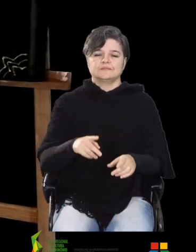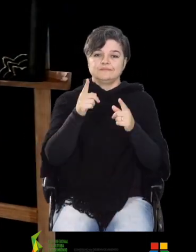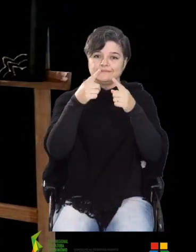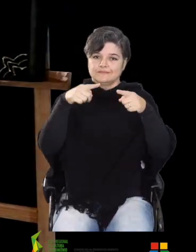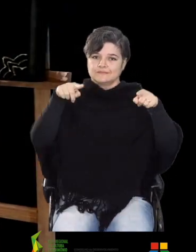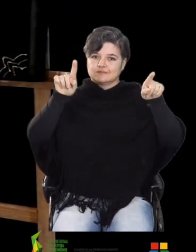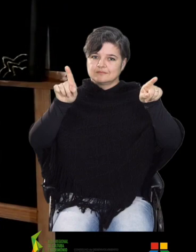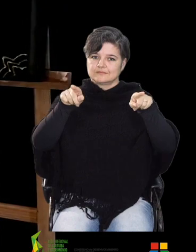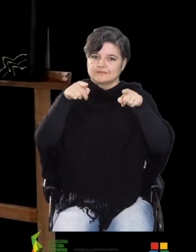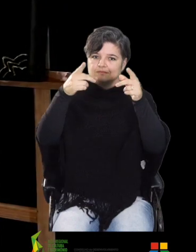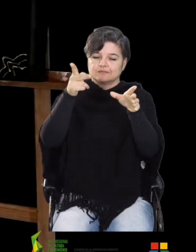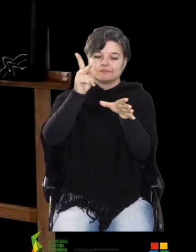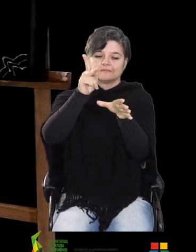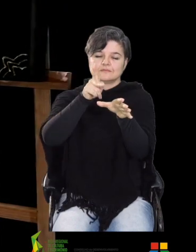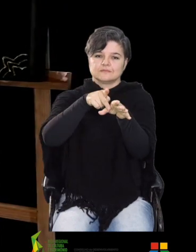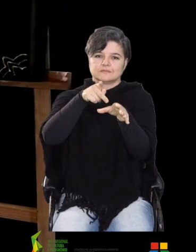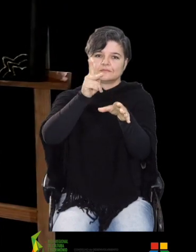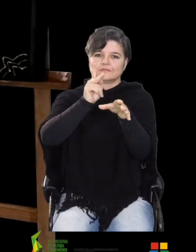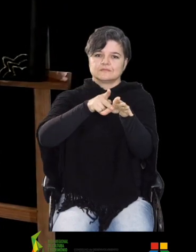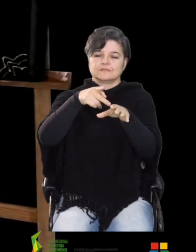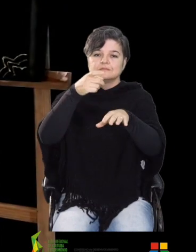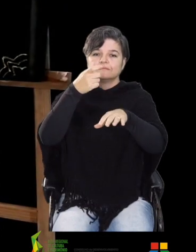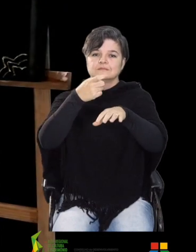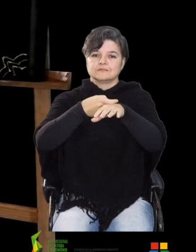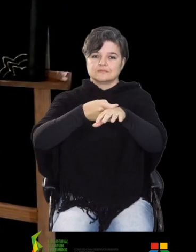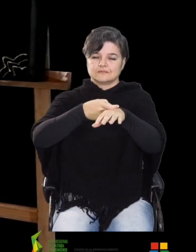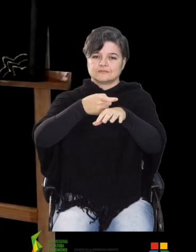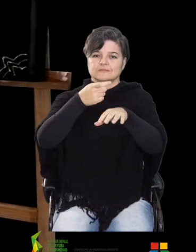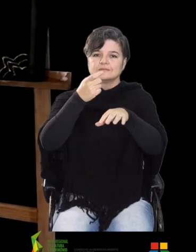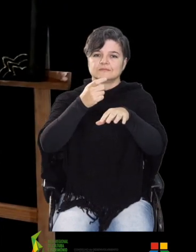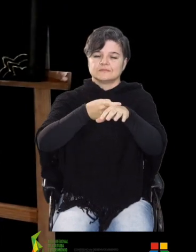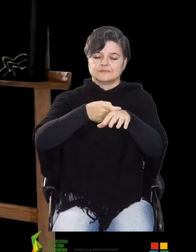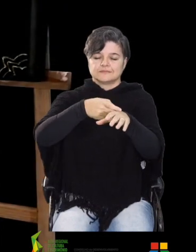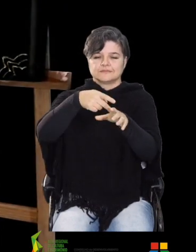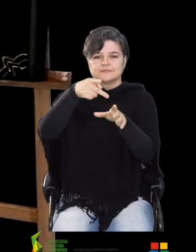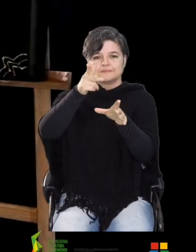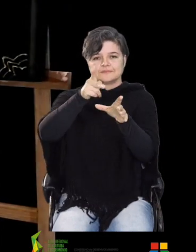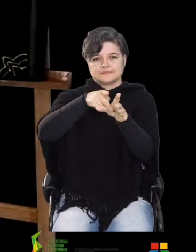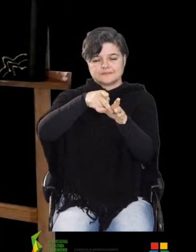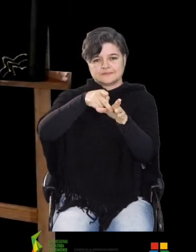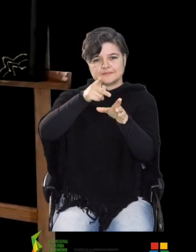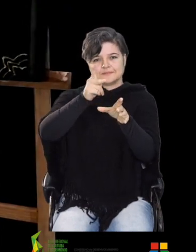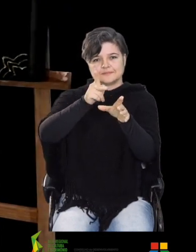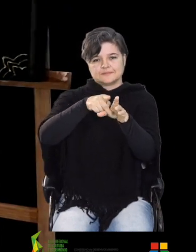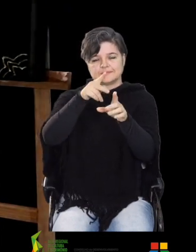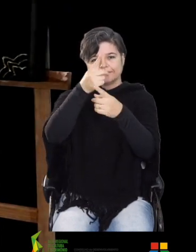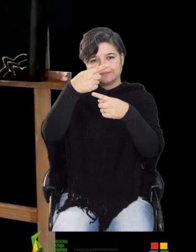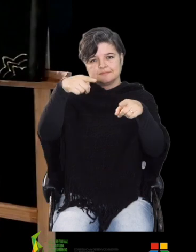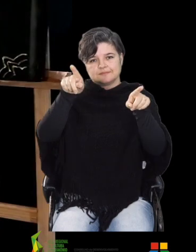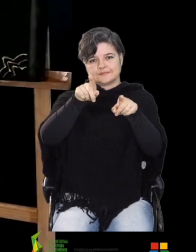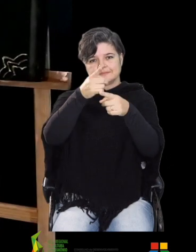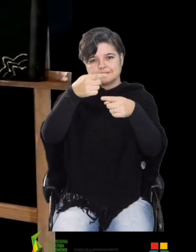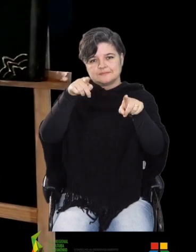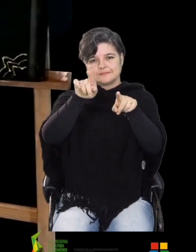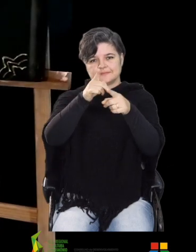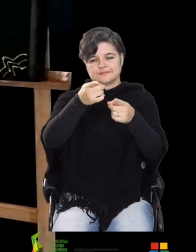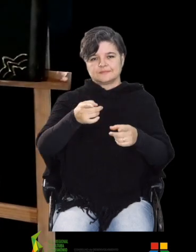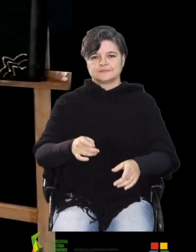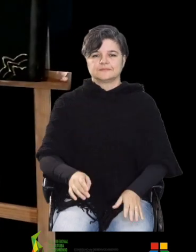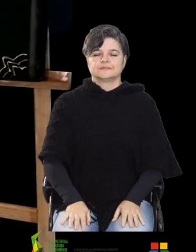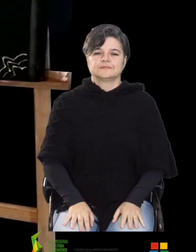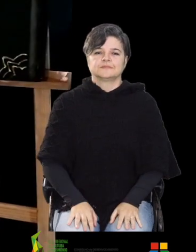o pé símbolo e lê o bate o pé xingou vá lá